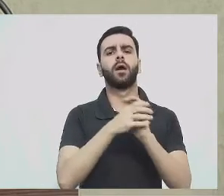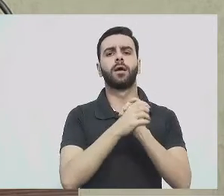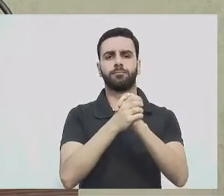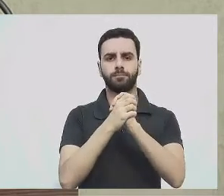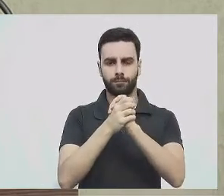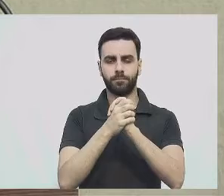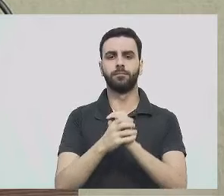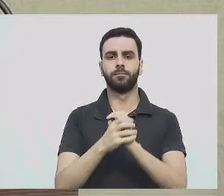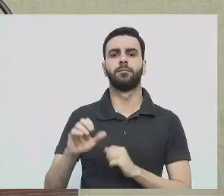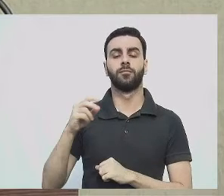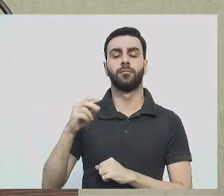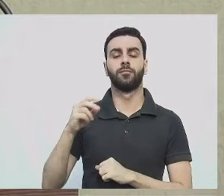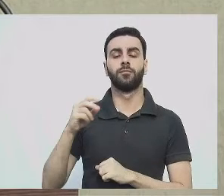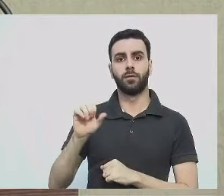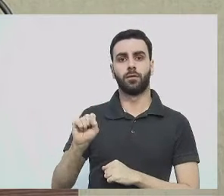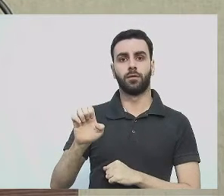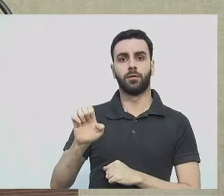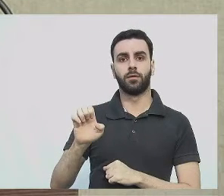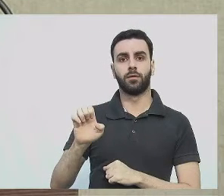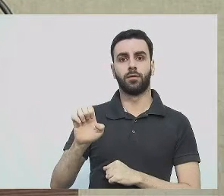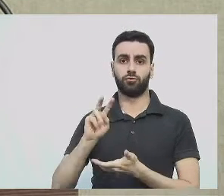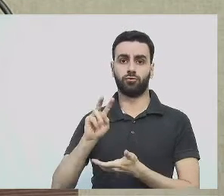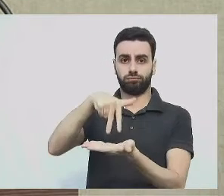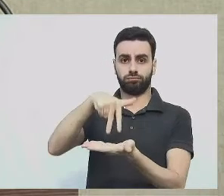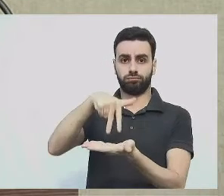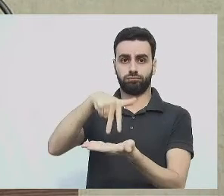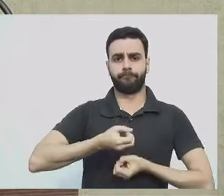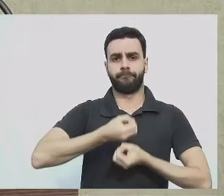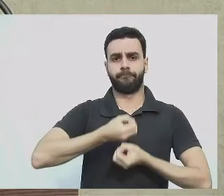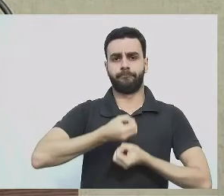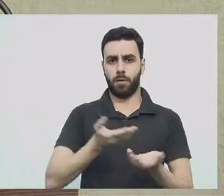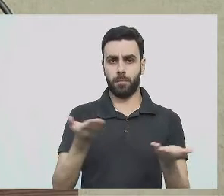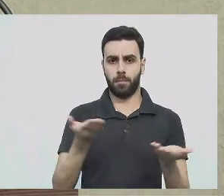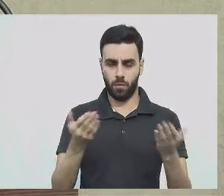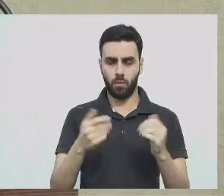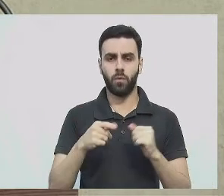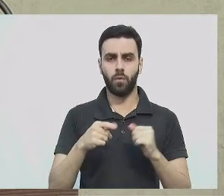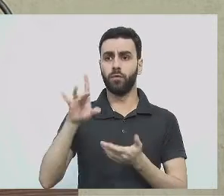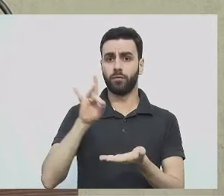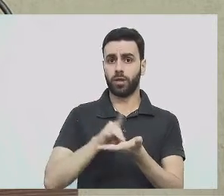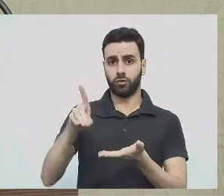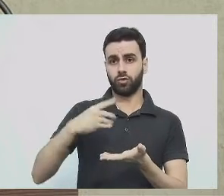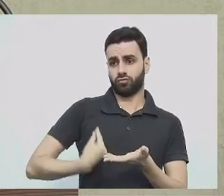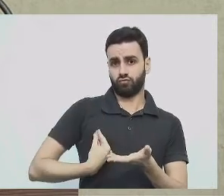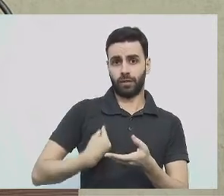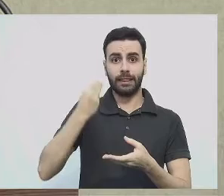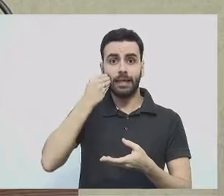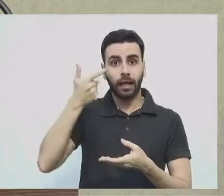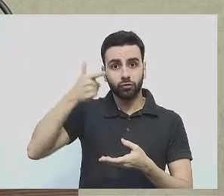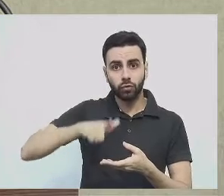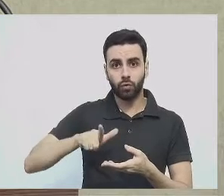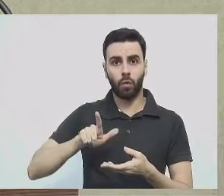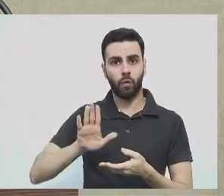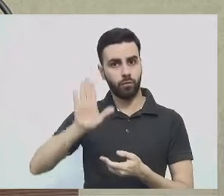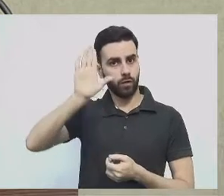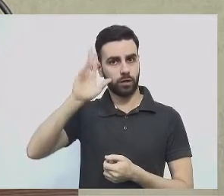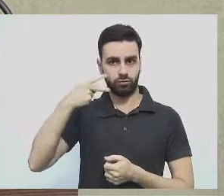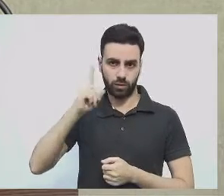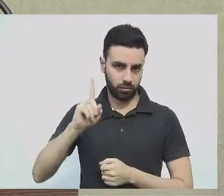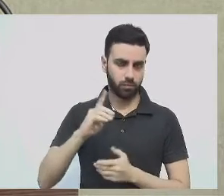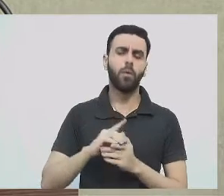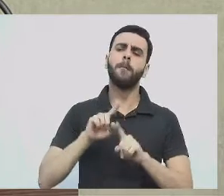Sérgio, construtor, pela fala. E o senhor, Sérgio, quando o senhor disse que não participou da eleição, o senhor participou